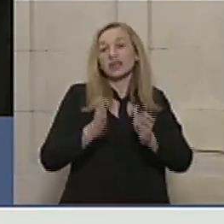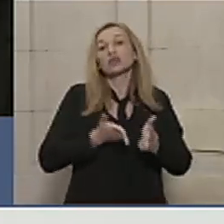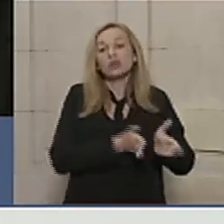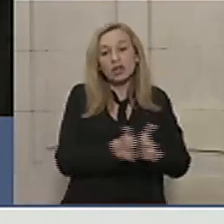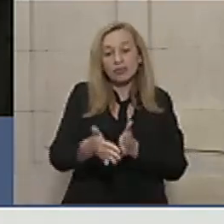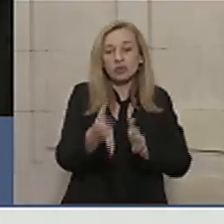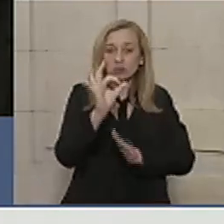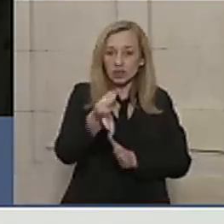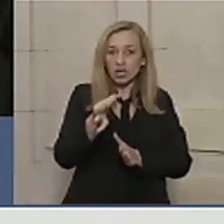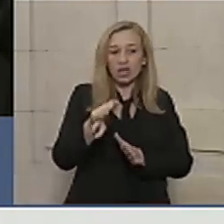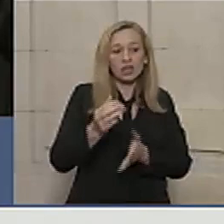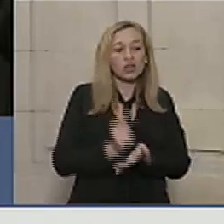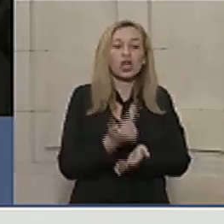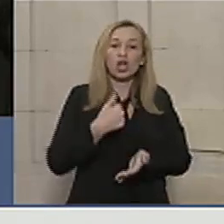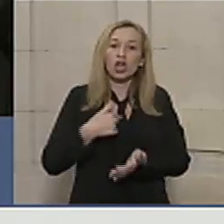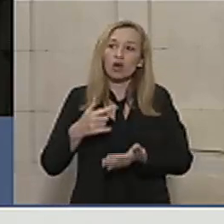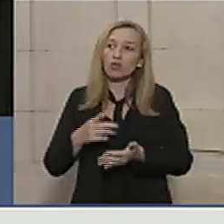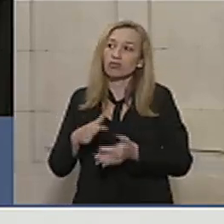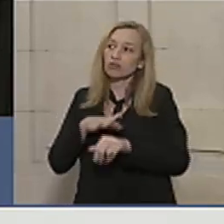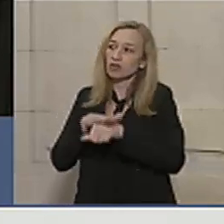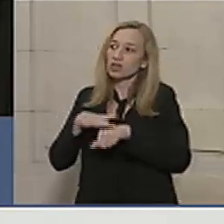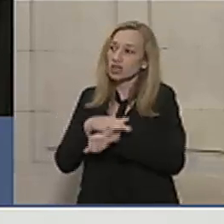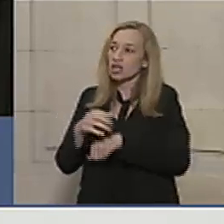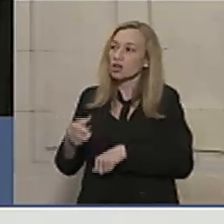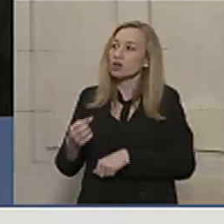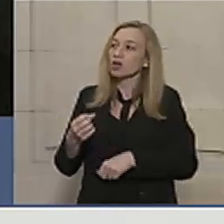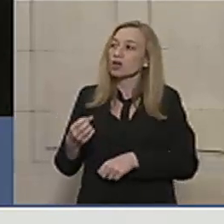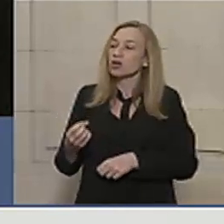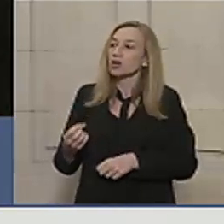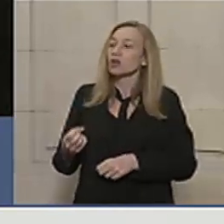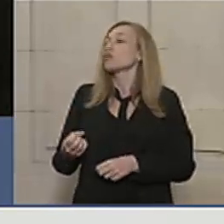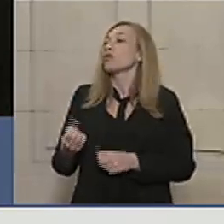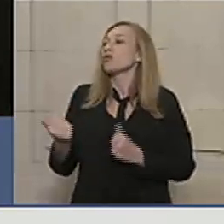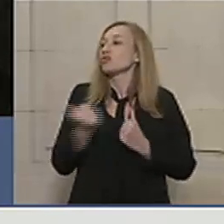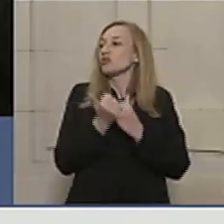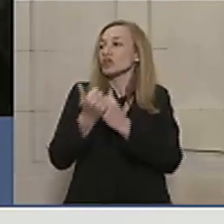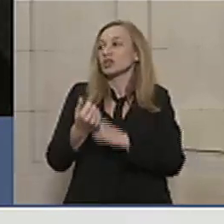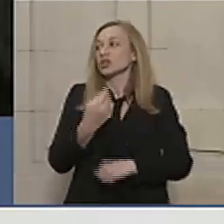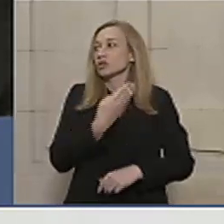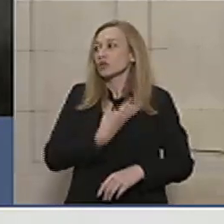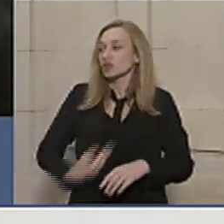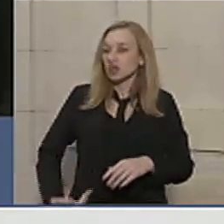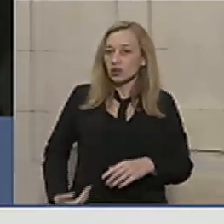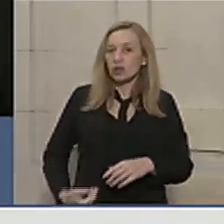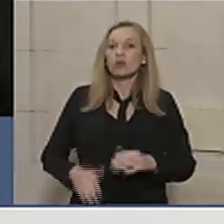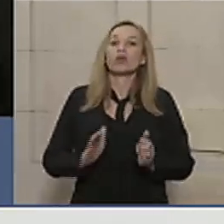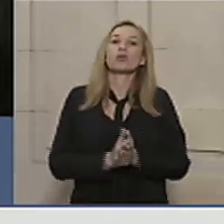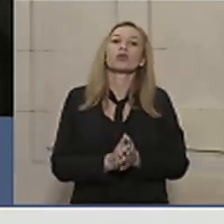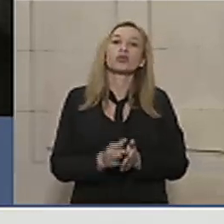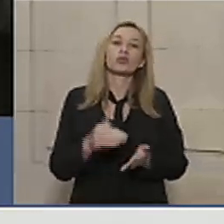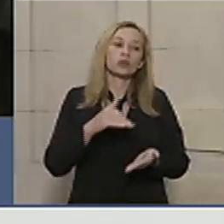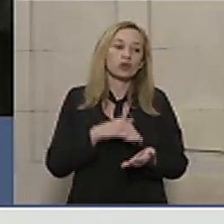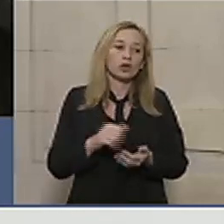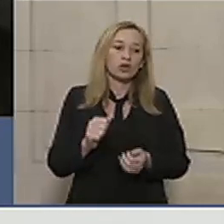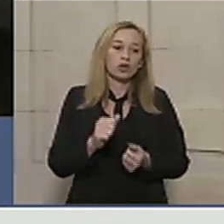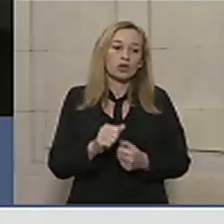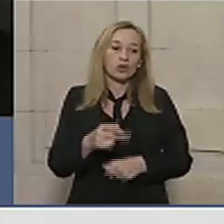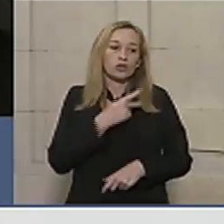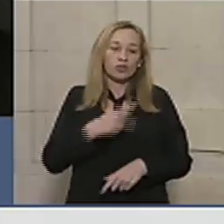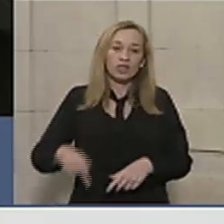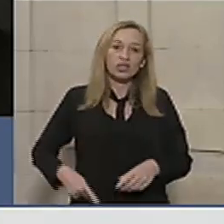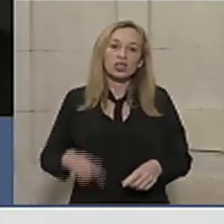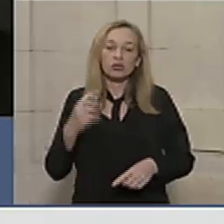dado, eu entrei em contato com o vice-governador, prontamente abri o diálogo no Detran, o presidente do Detran, e a saída